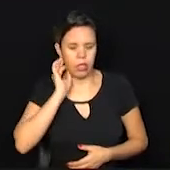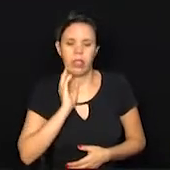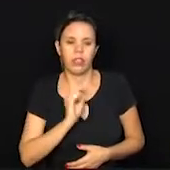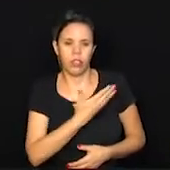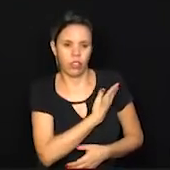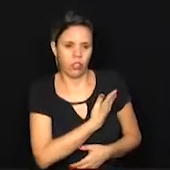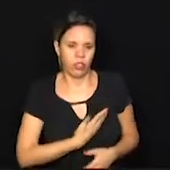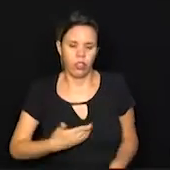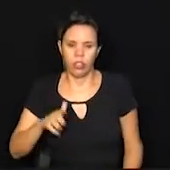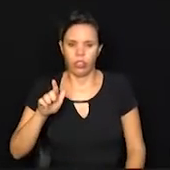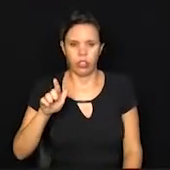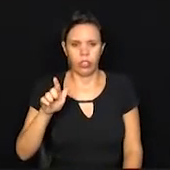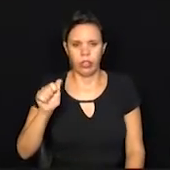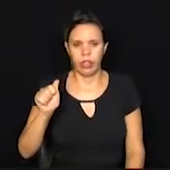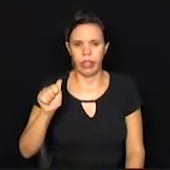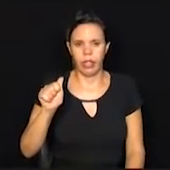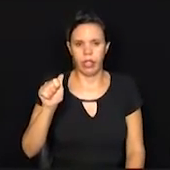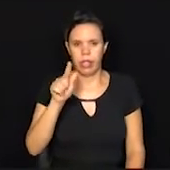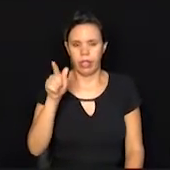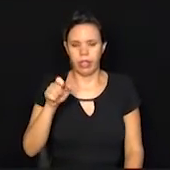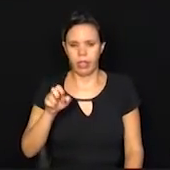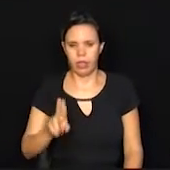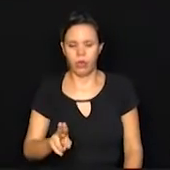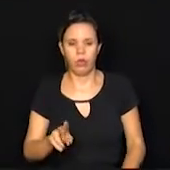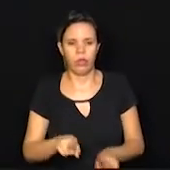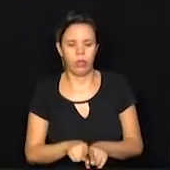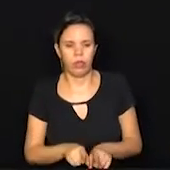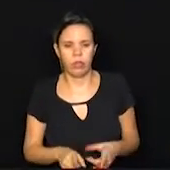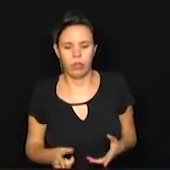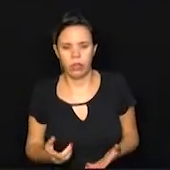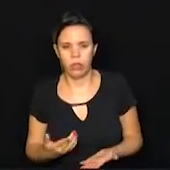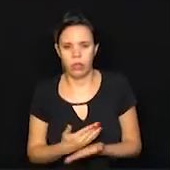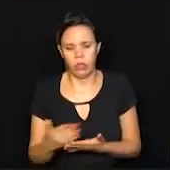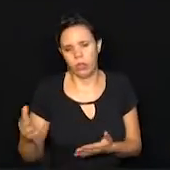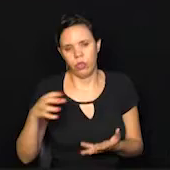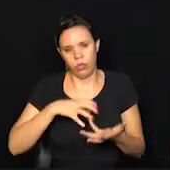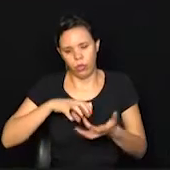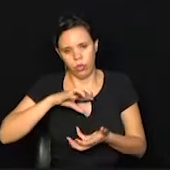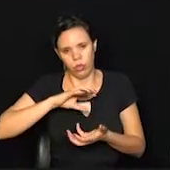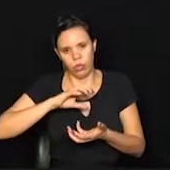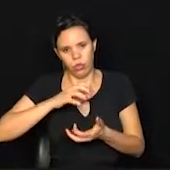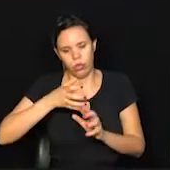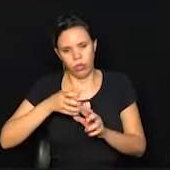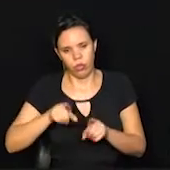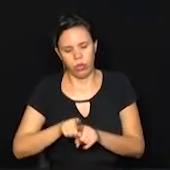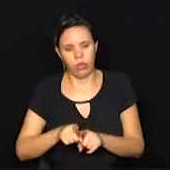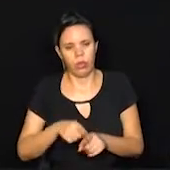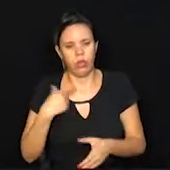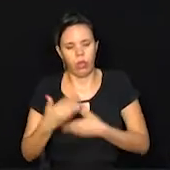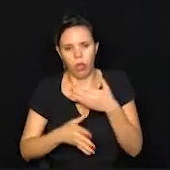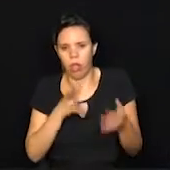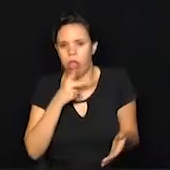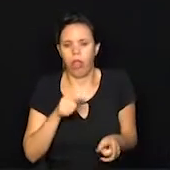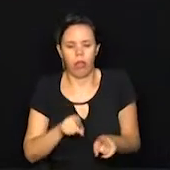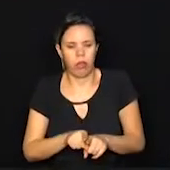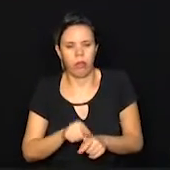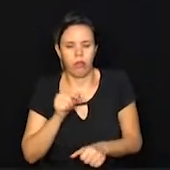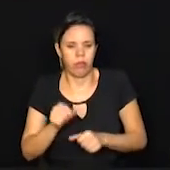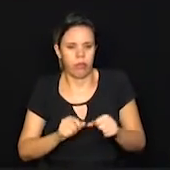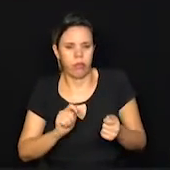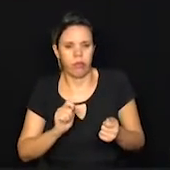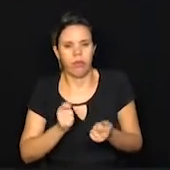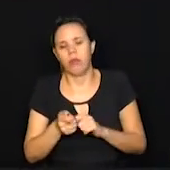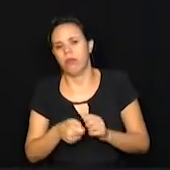governo do gás eu resolvo as cinco e 78 ele está fazendo aquela distensão lenta né e